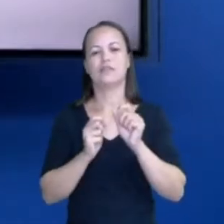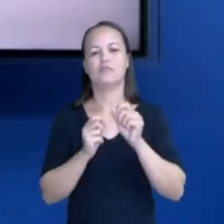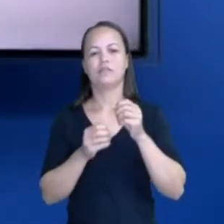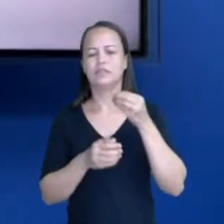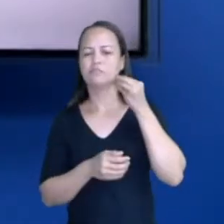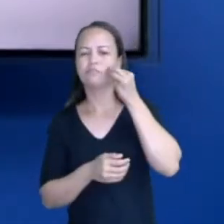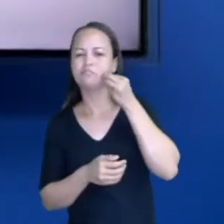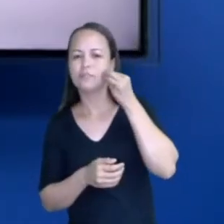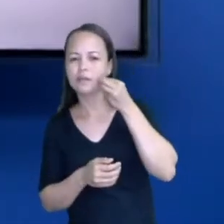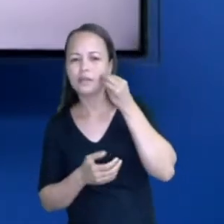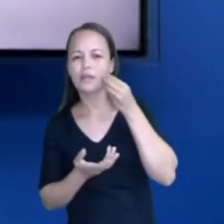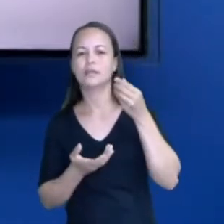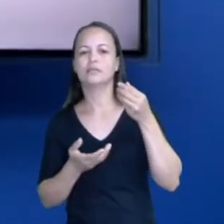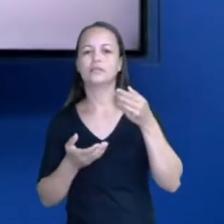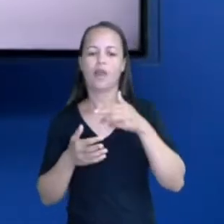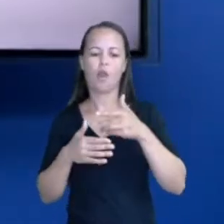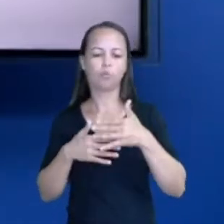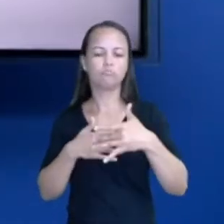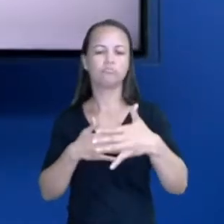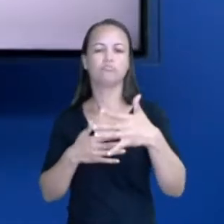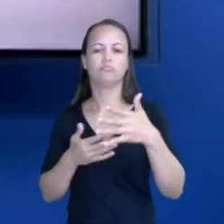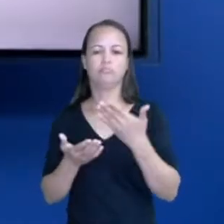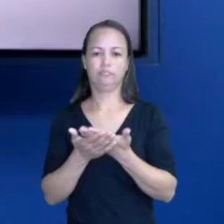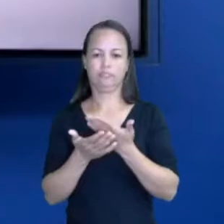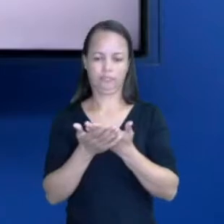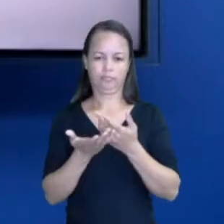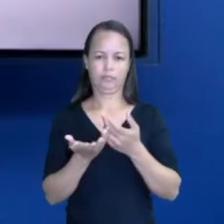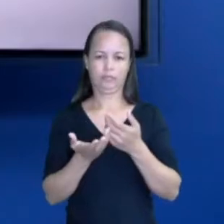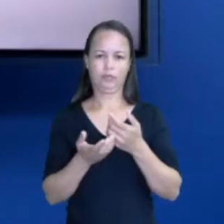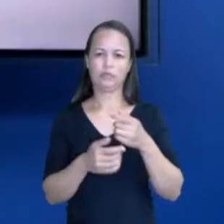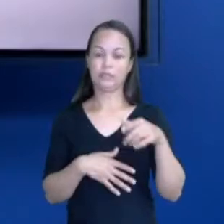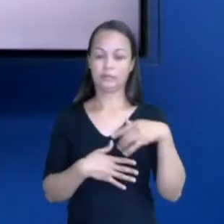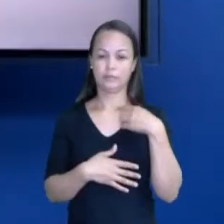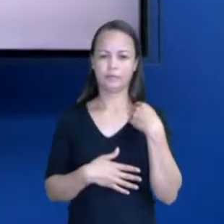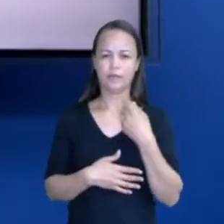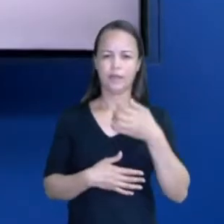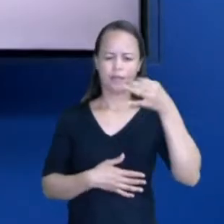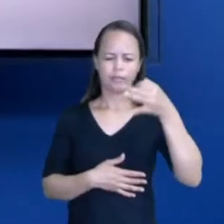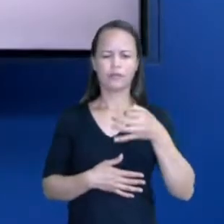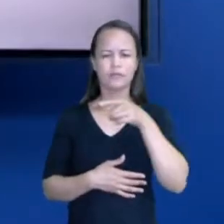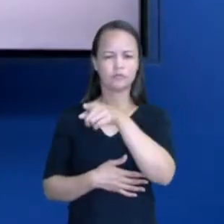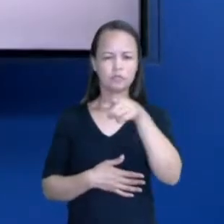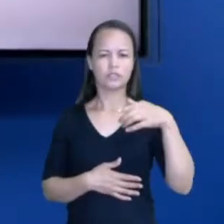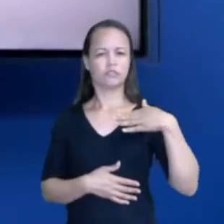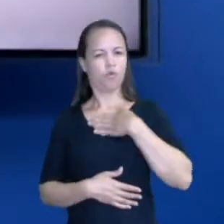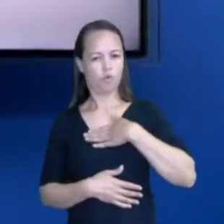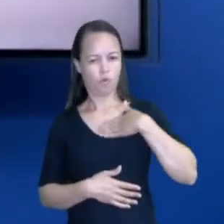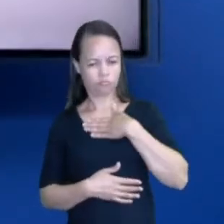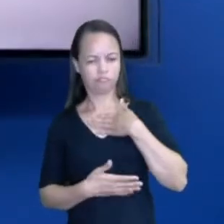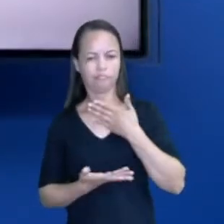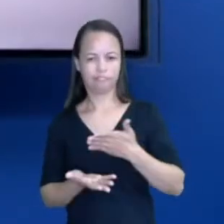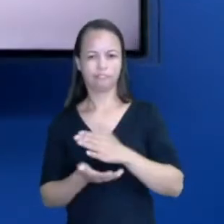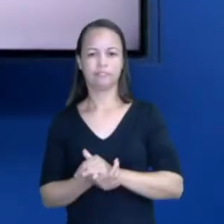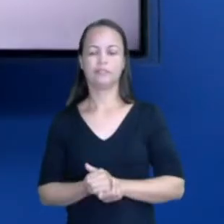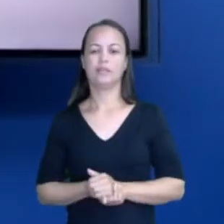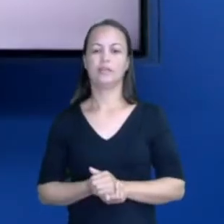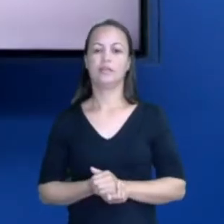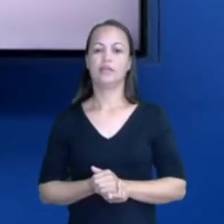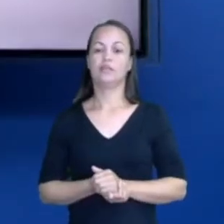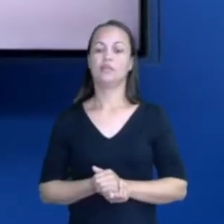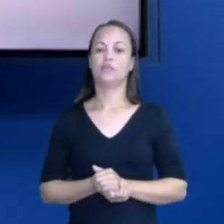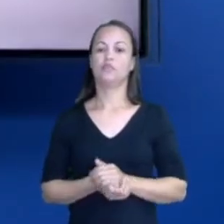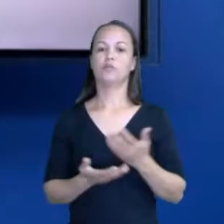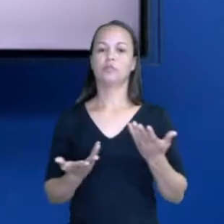aqui ao longo da nossa aula e eu tenho certeza que vocês vão gostar muito. Vamos para a nossa primeira aula, para a